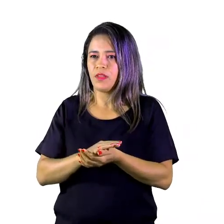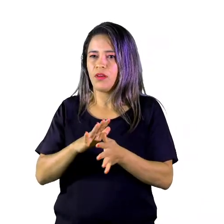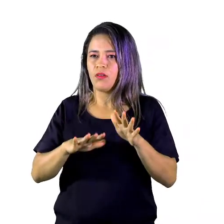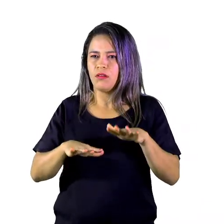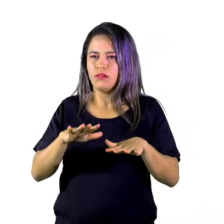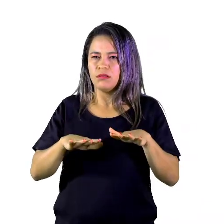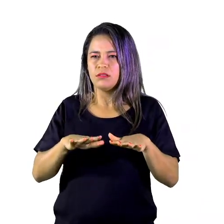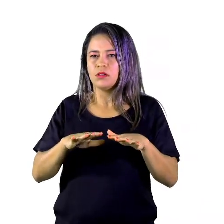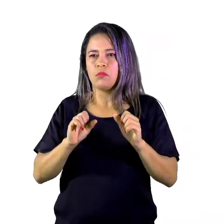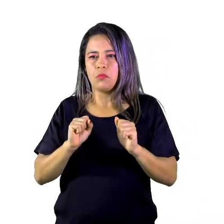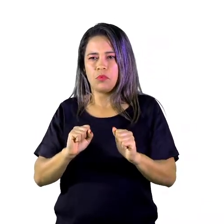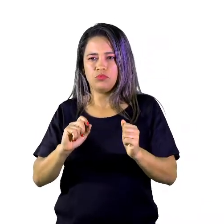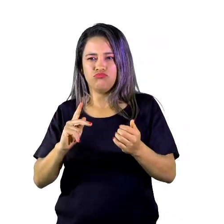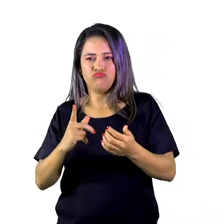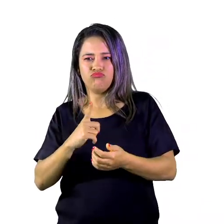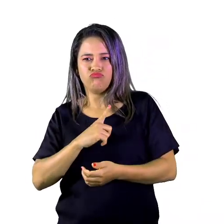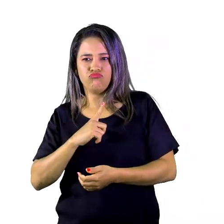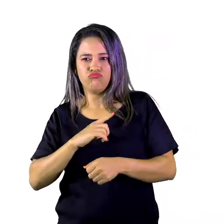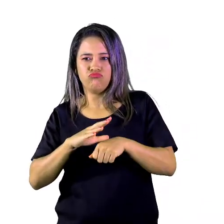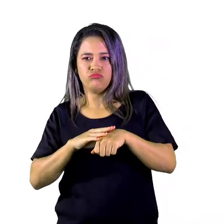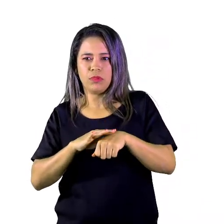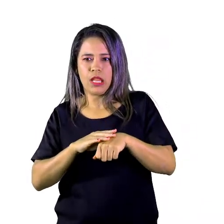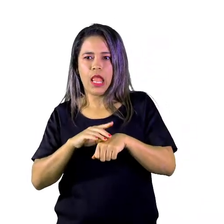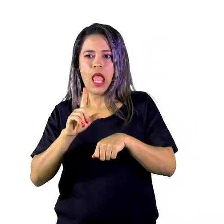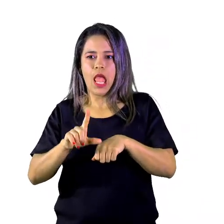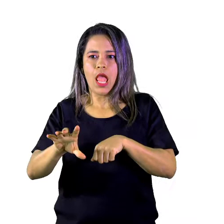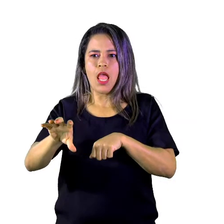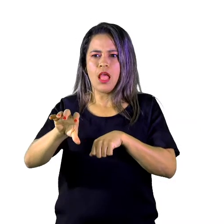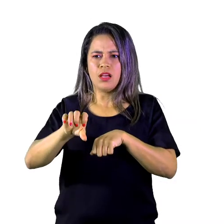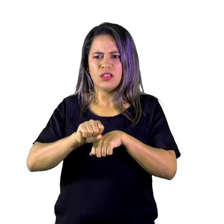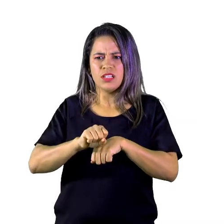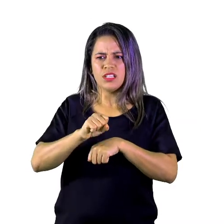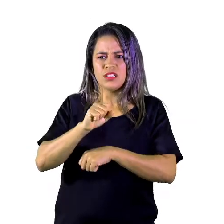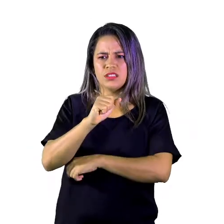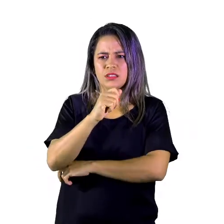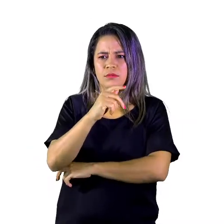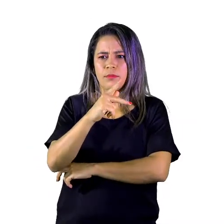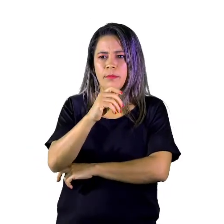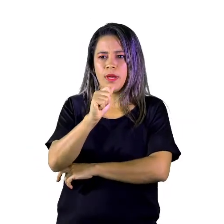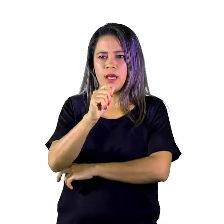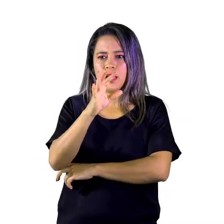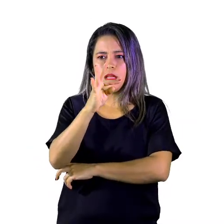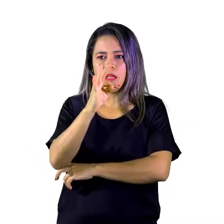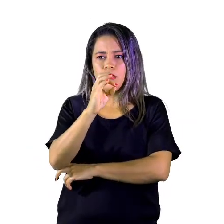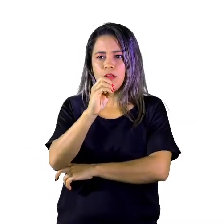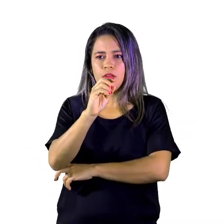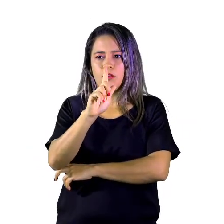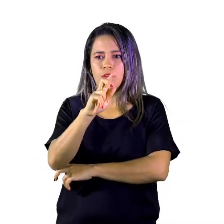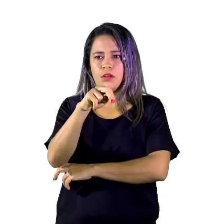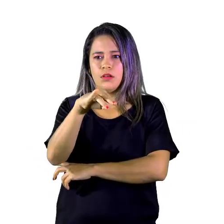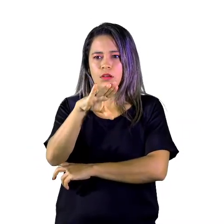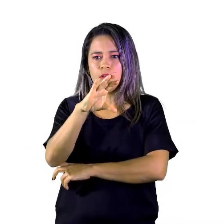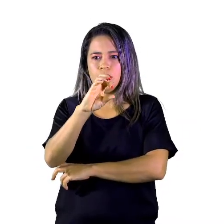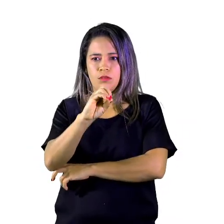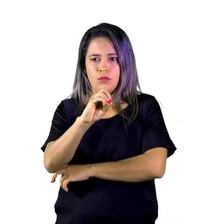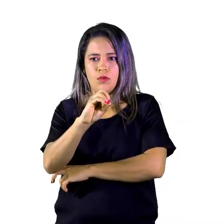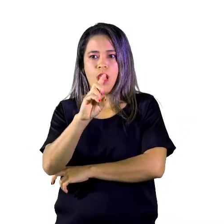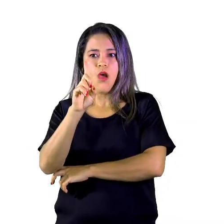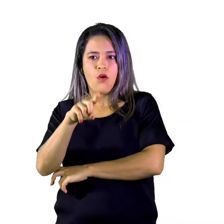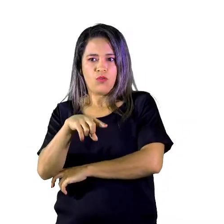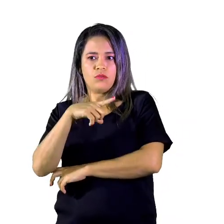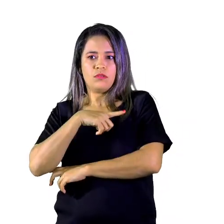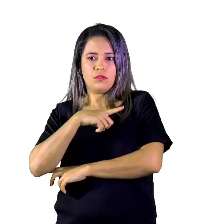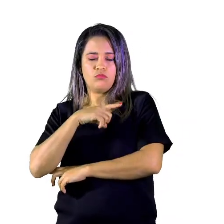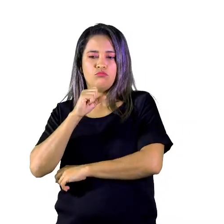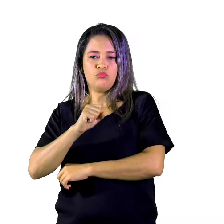capacidade de causar doença é chamado de agente patogênico. Alguns agentes patogênicos podem ser transportados